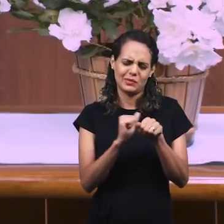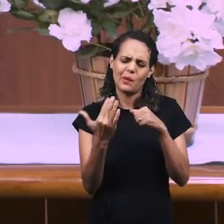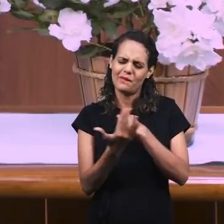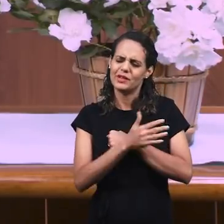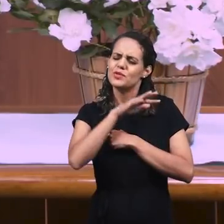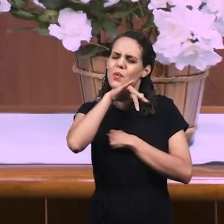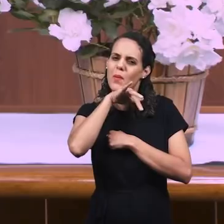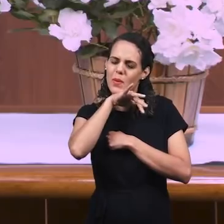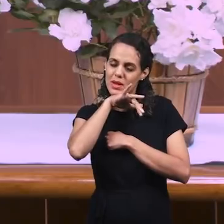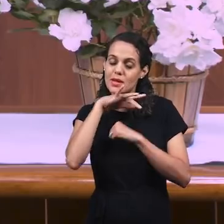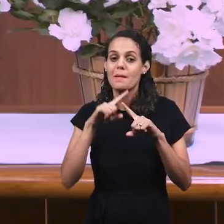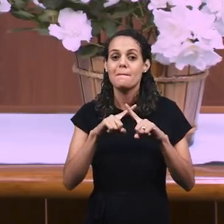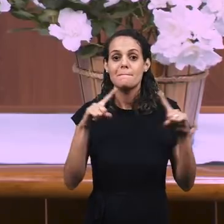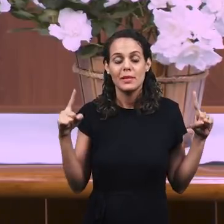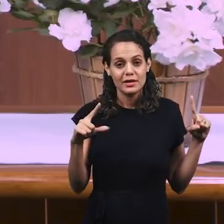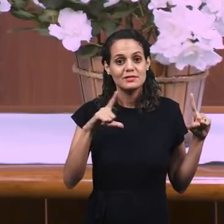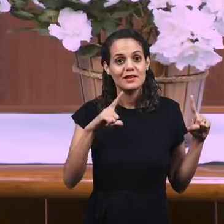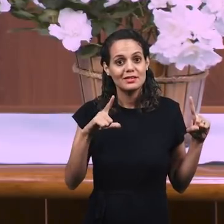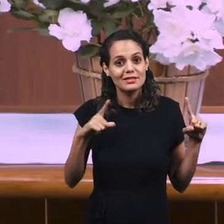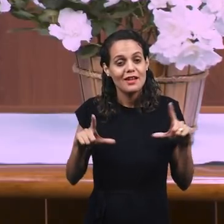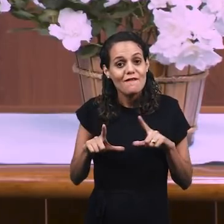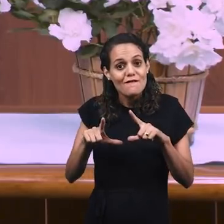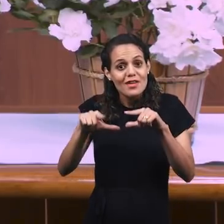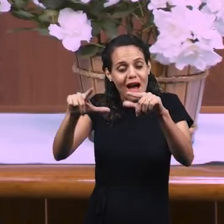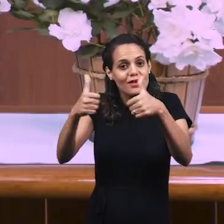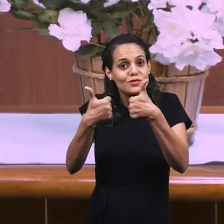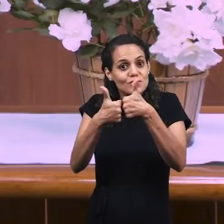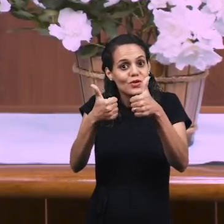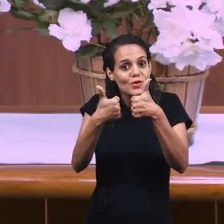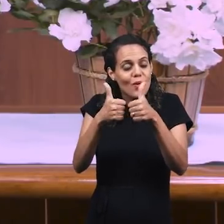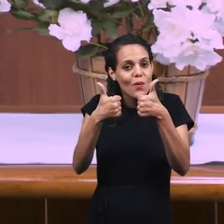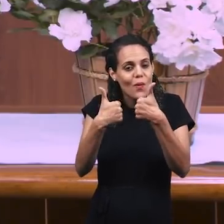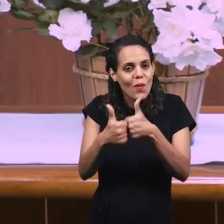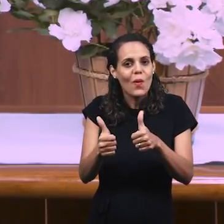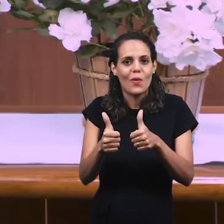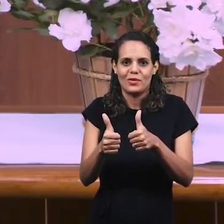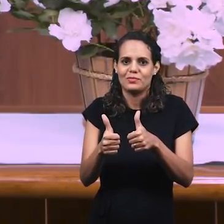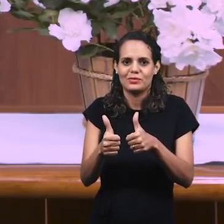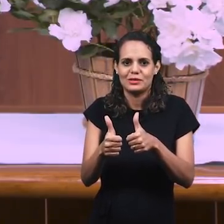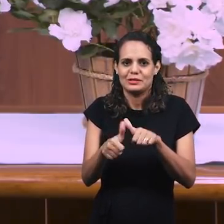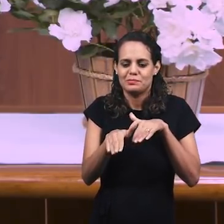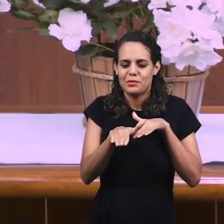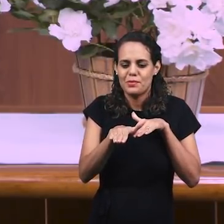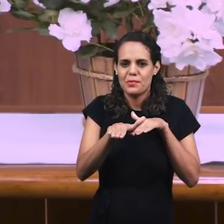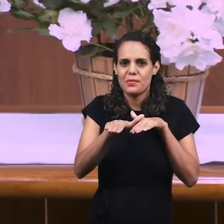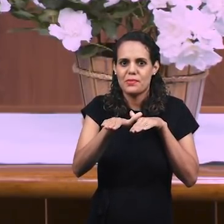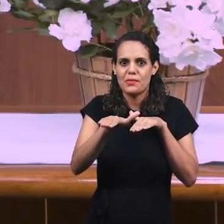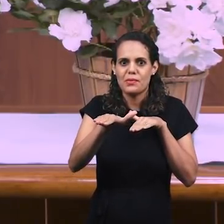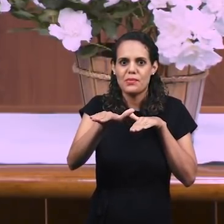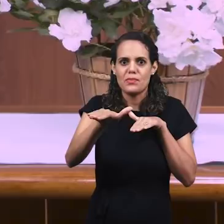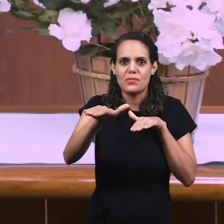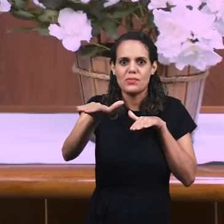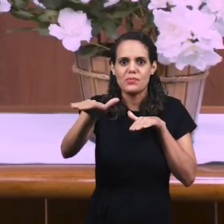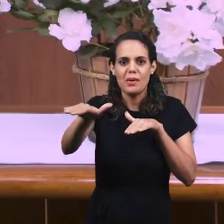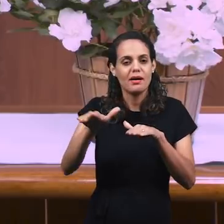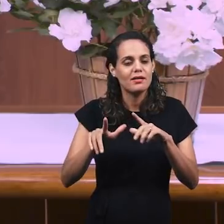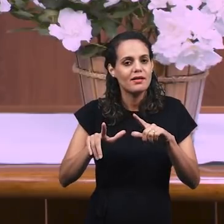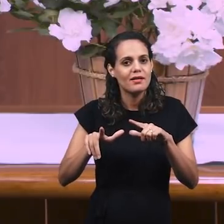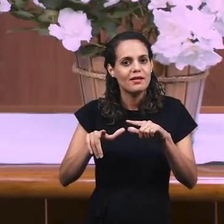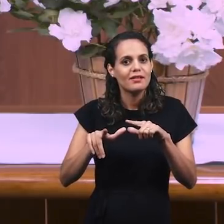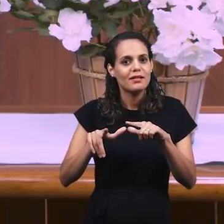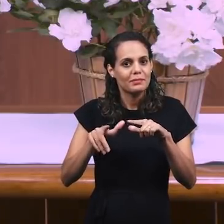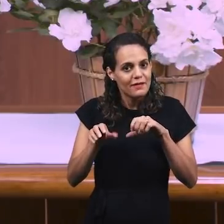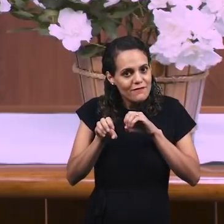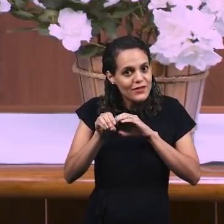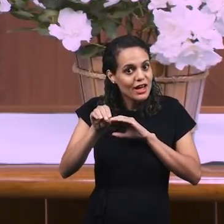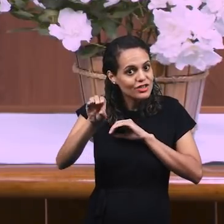da Covid e tudo, e os jovens vão ser enviados com ônibus para viajar, para evangelizar. Sabe por